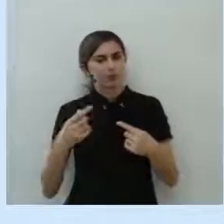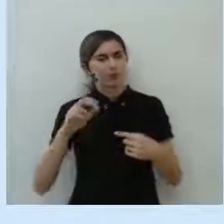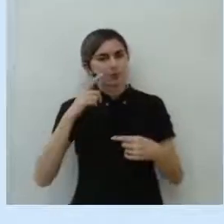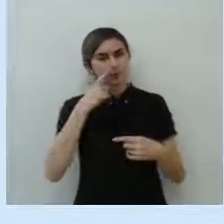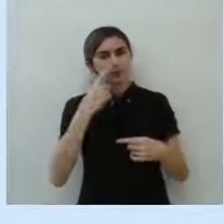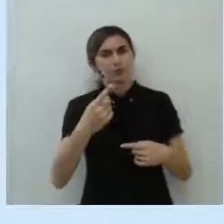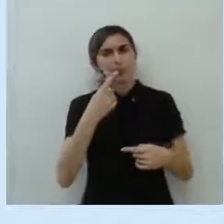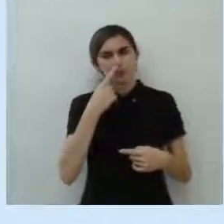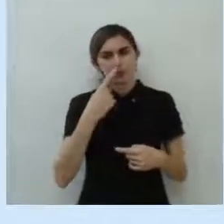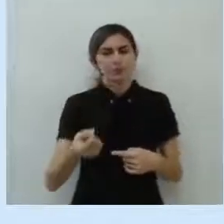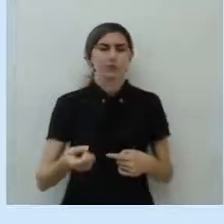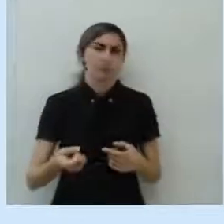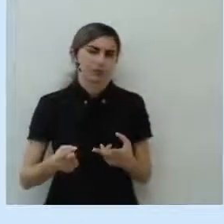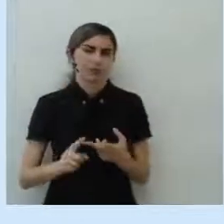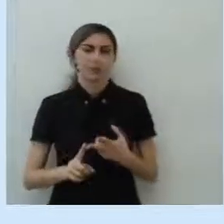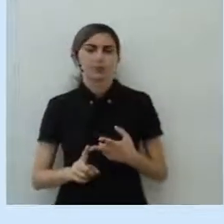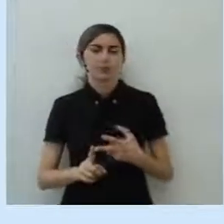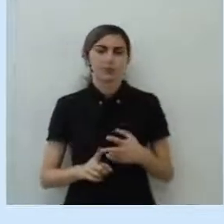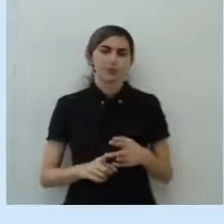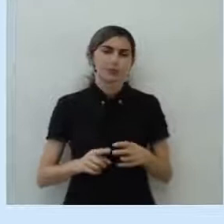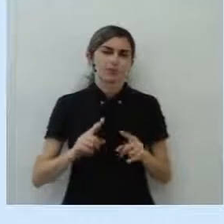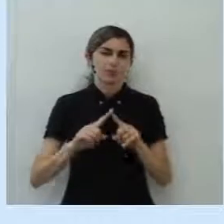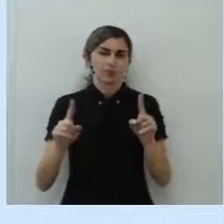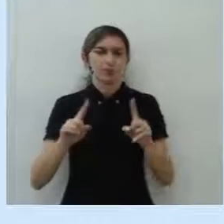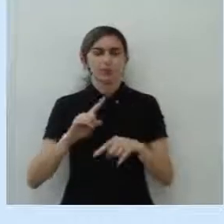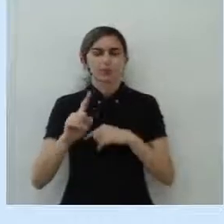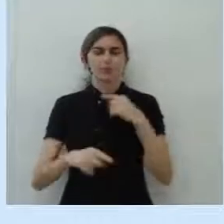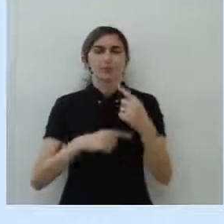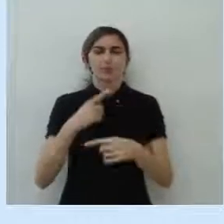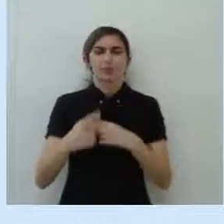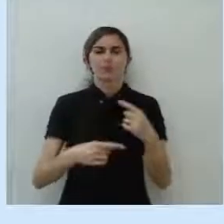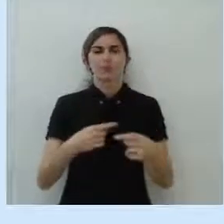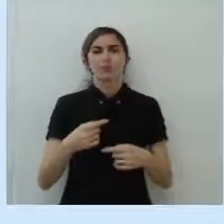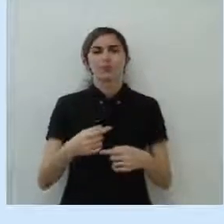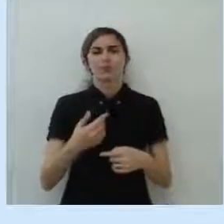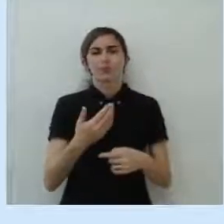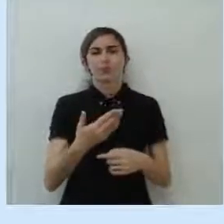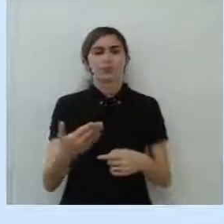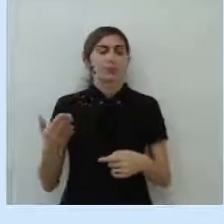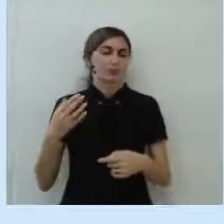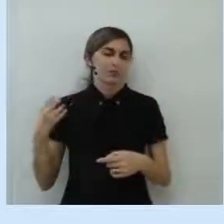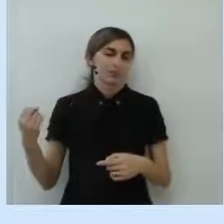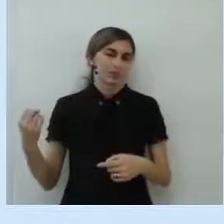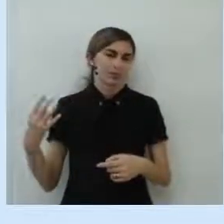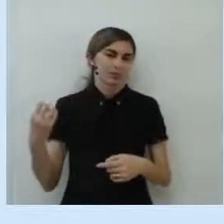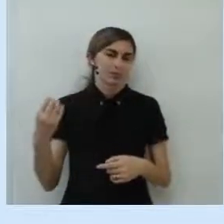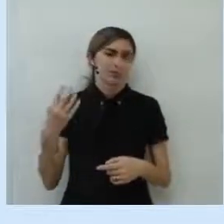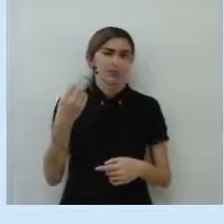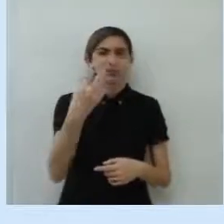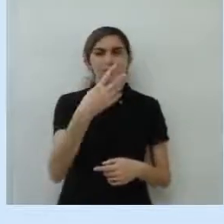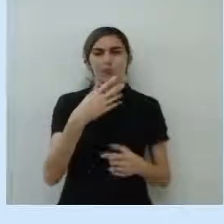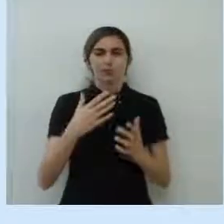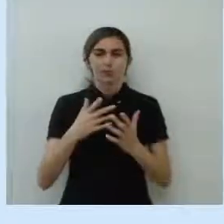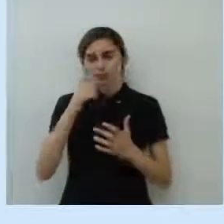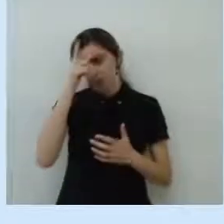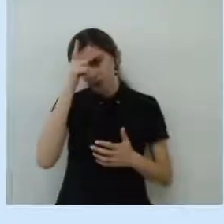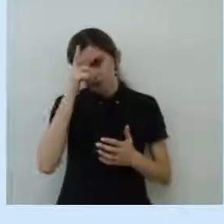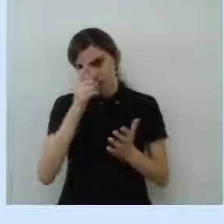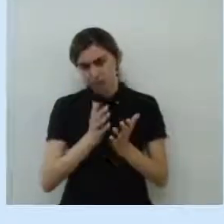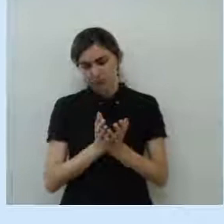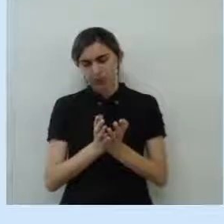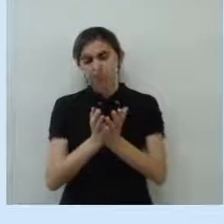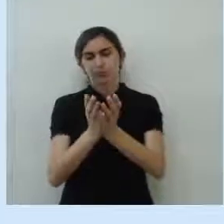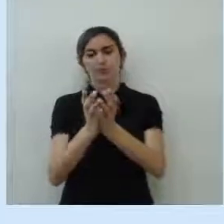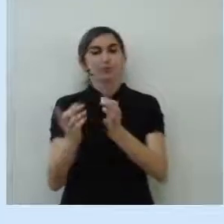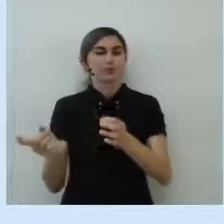Chacrinha, ele largou por causa de um problema de saúde, mas depois ele viajou o navio para a Alemanha. Quando ele volta